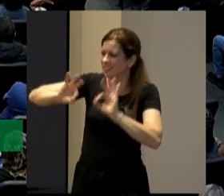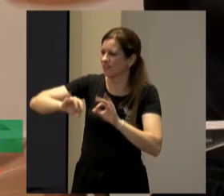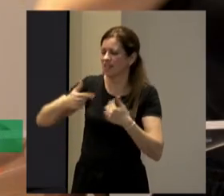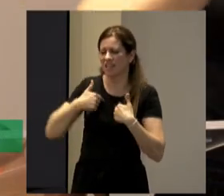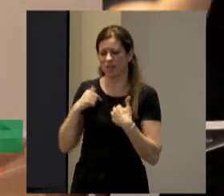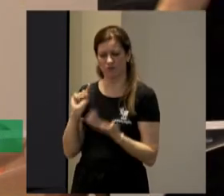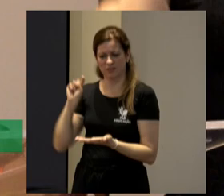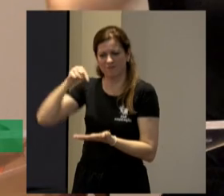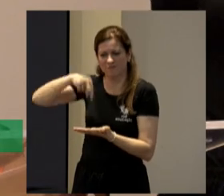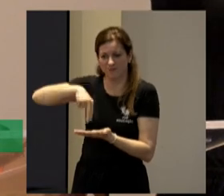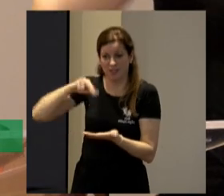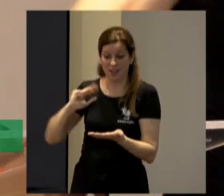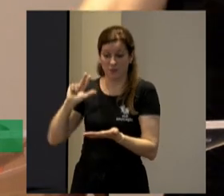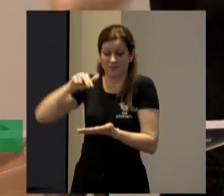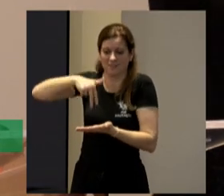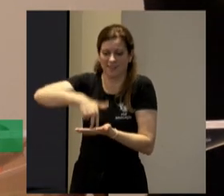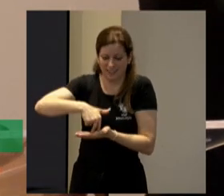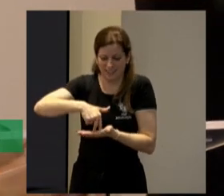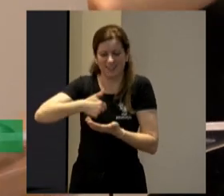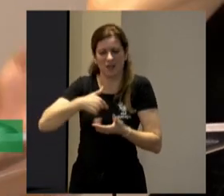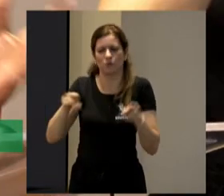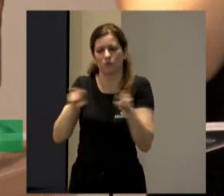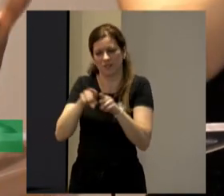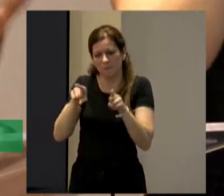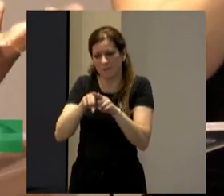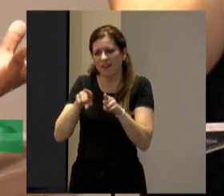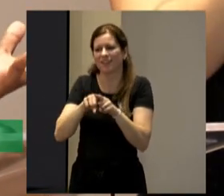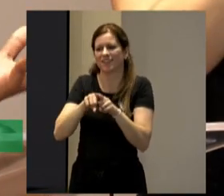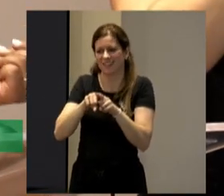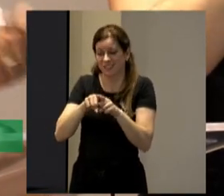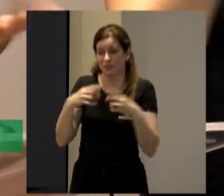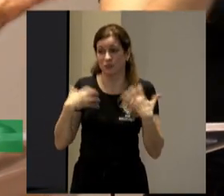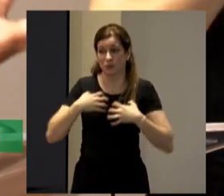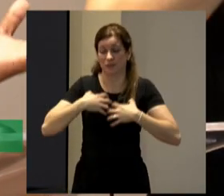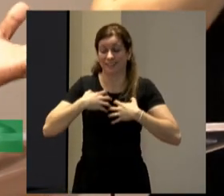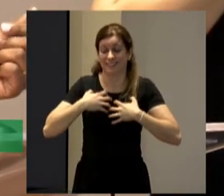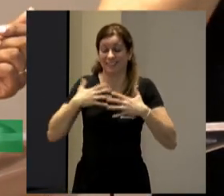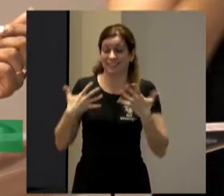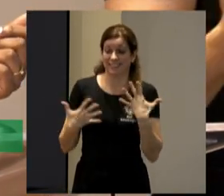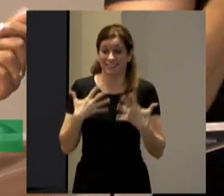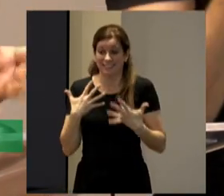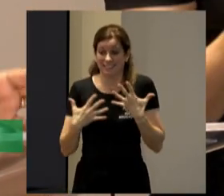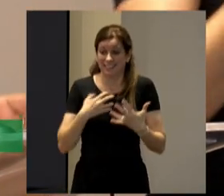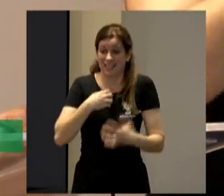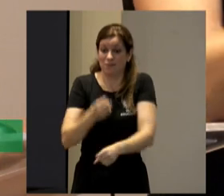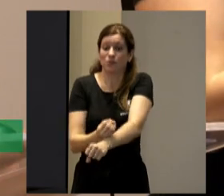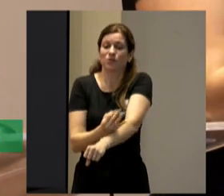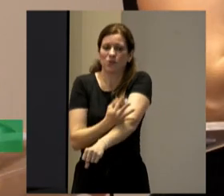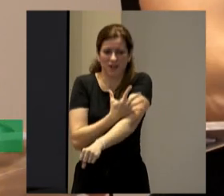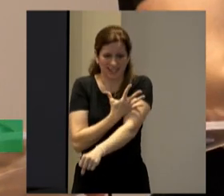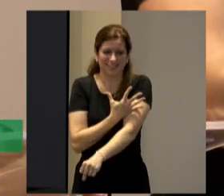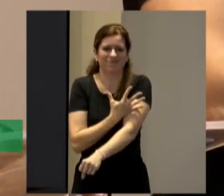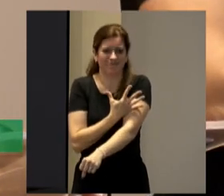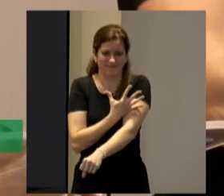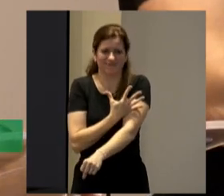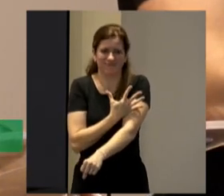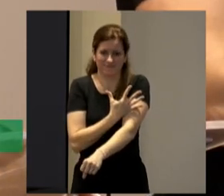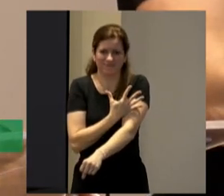aqui também faz com que eu esteja me tremendo, muito emocionada, e também